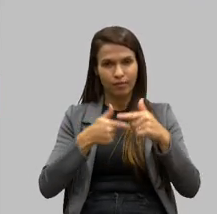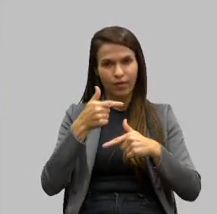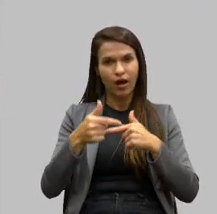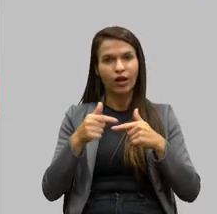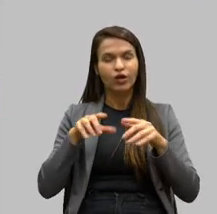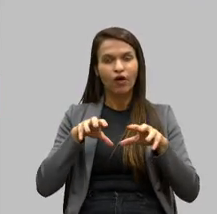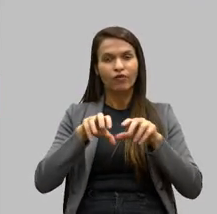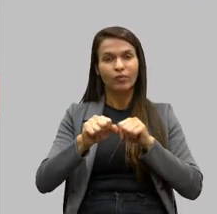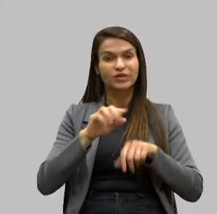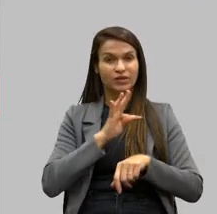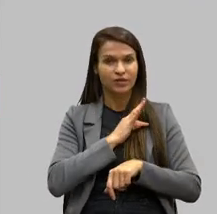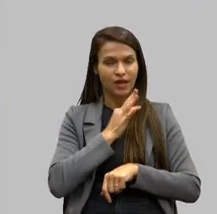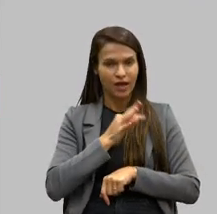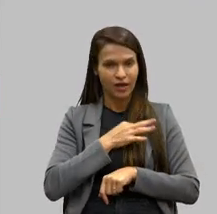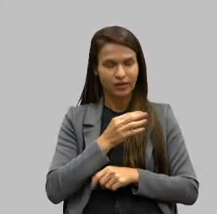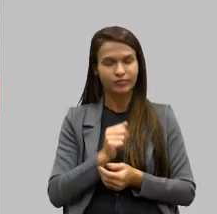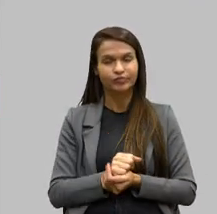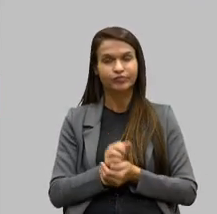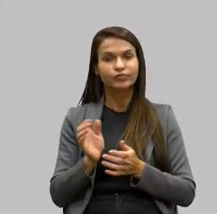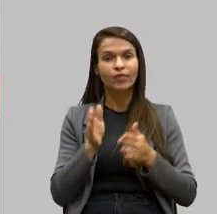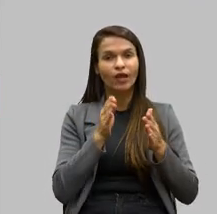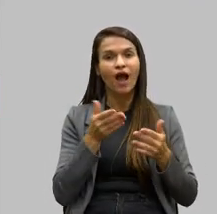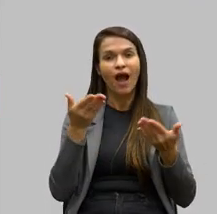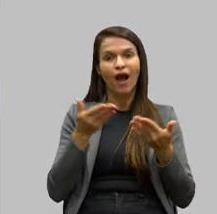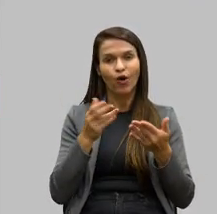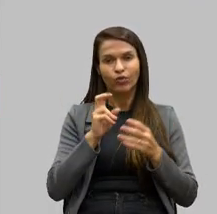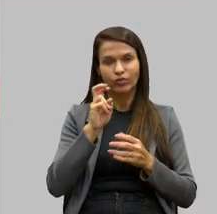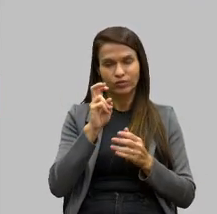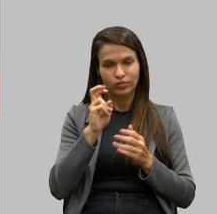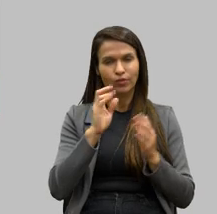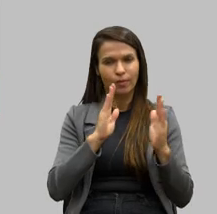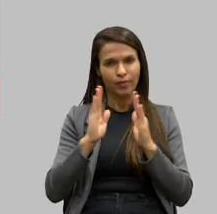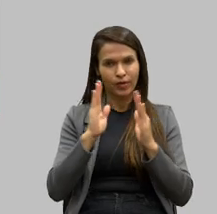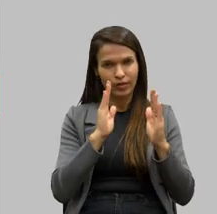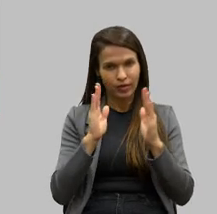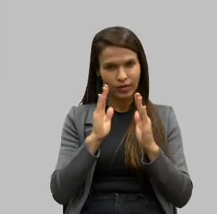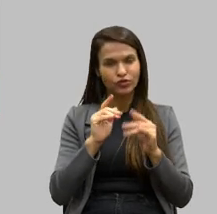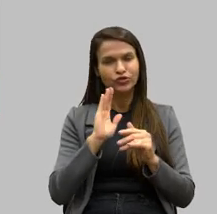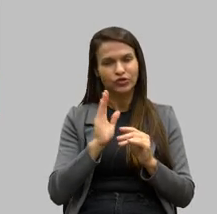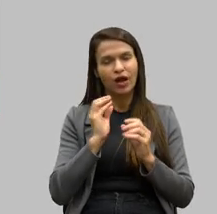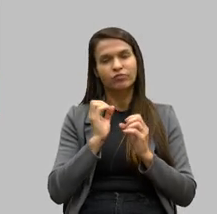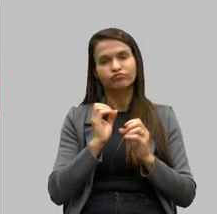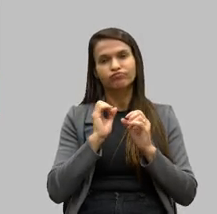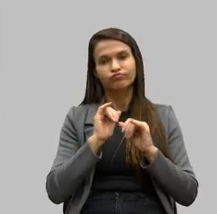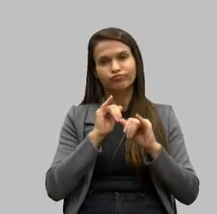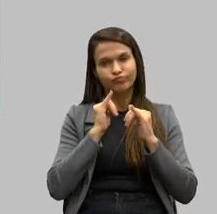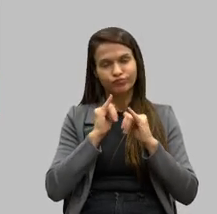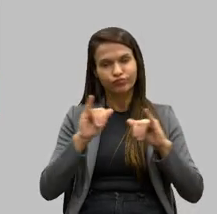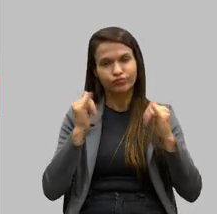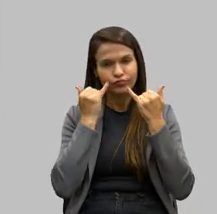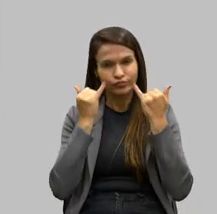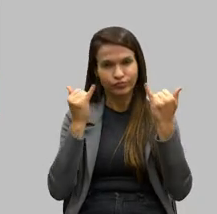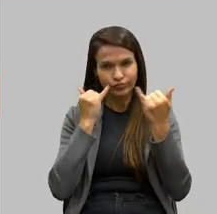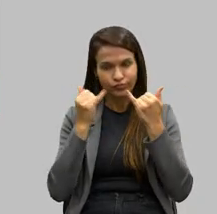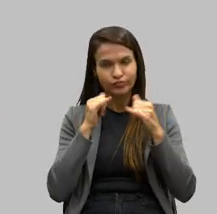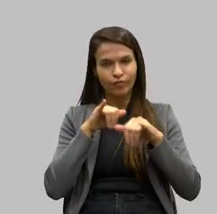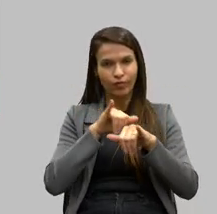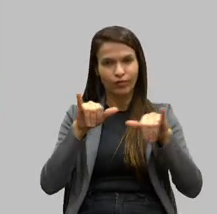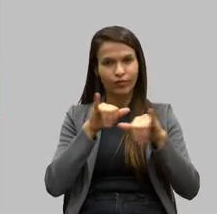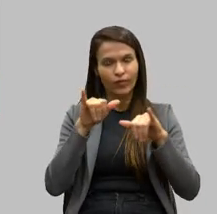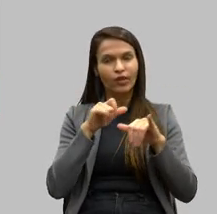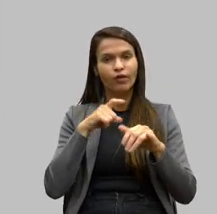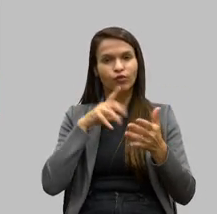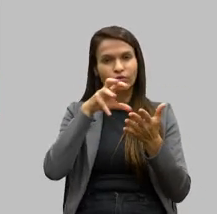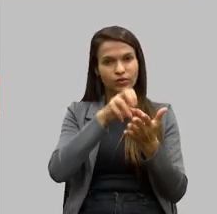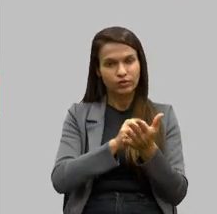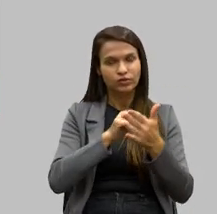formação técnica. E agora, a quinta edição do Trilhas já está lançada com o credenciamento que nós estamos tendo agora das